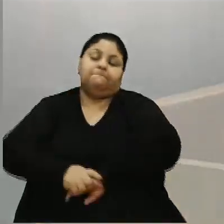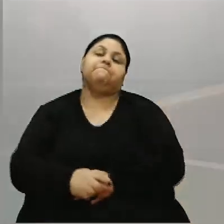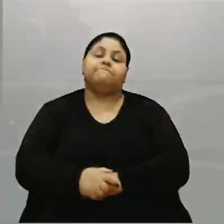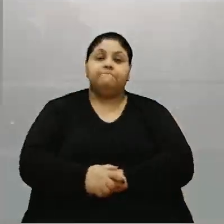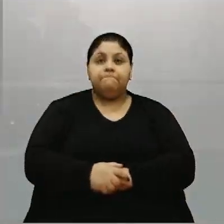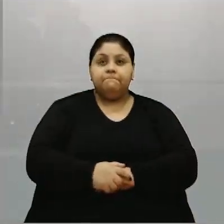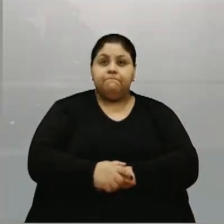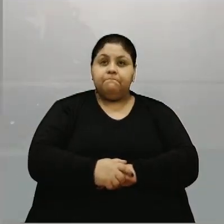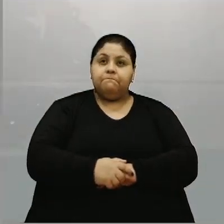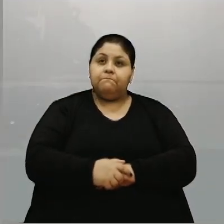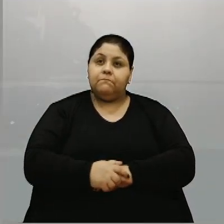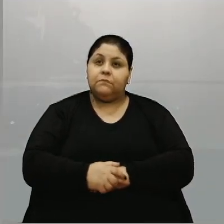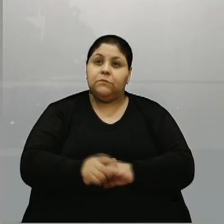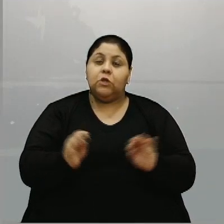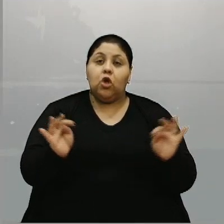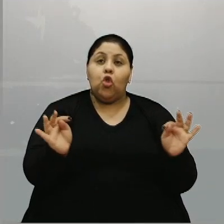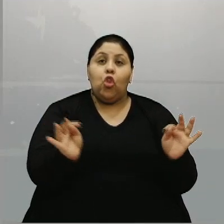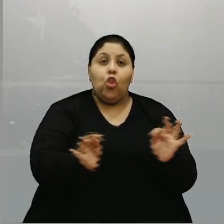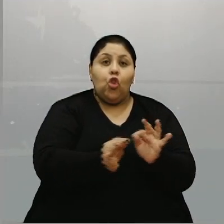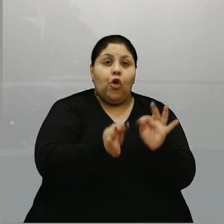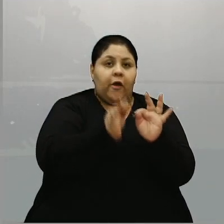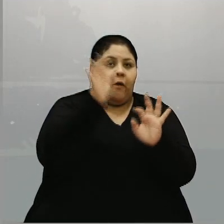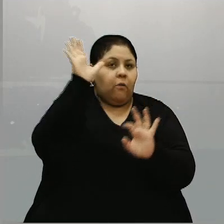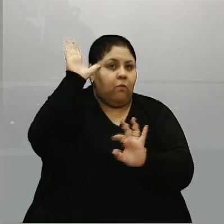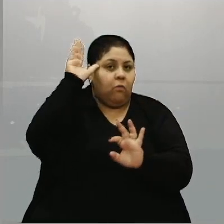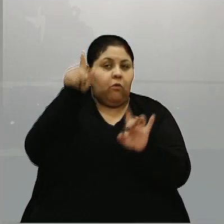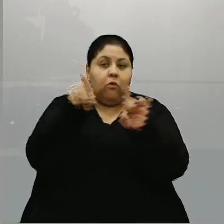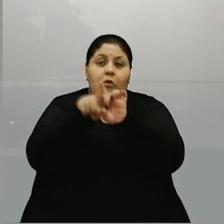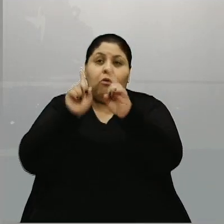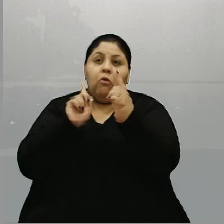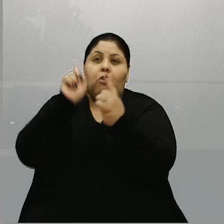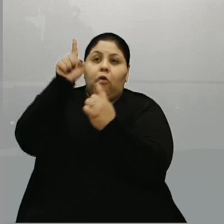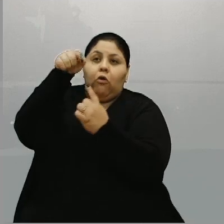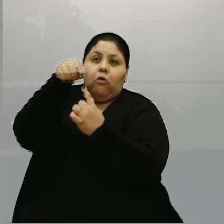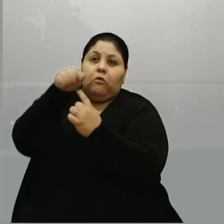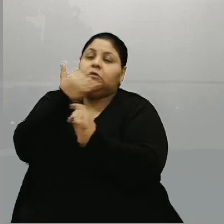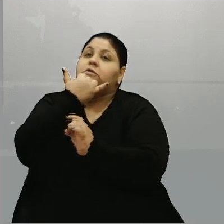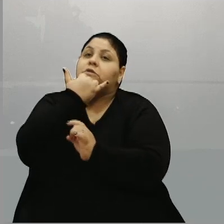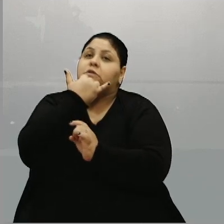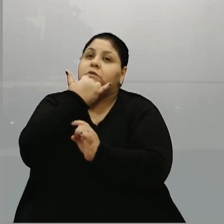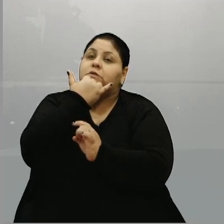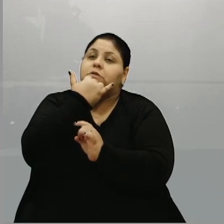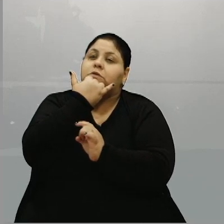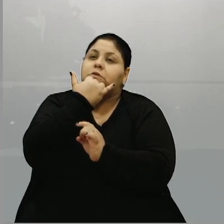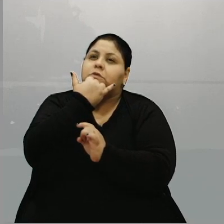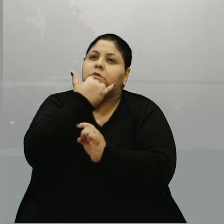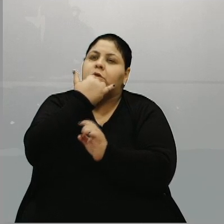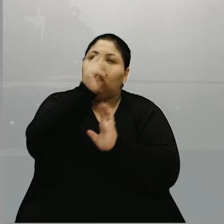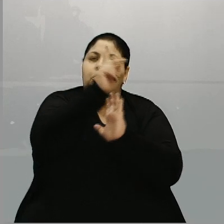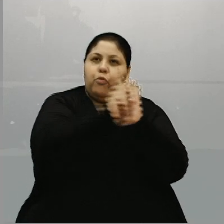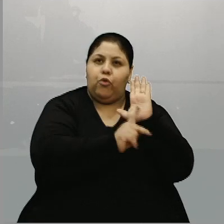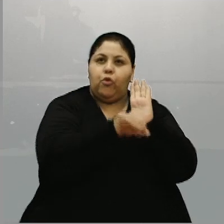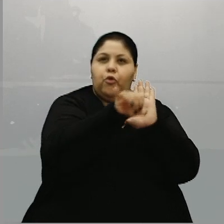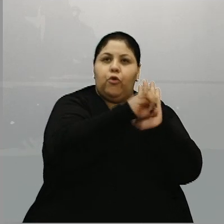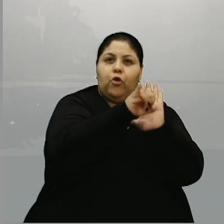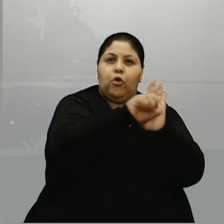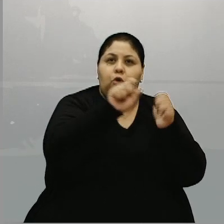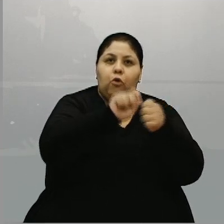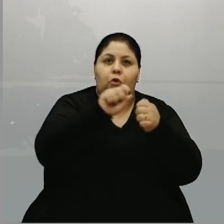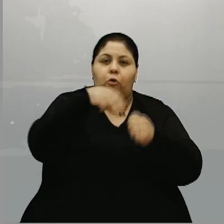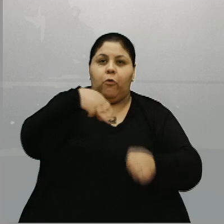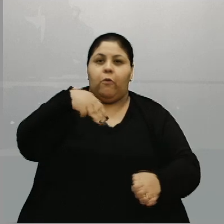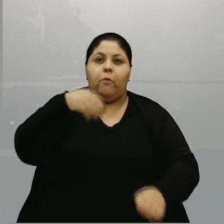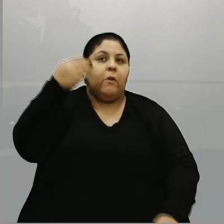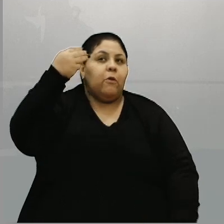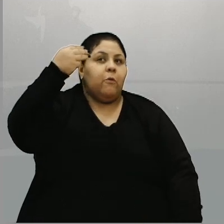A revisão técnica, e também o objetivo, o projeto editorial foi feito pelo Marcelo